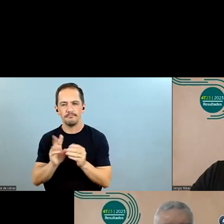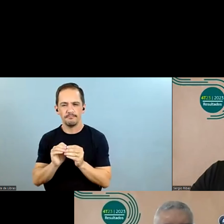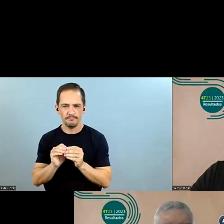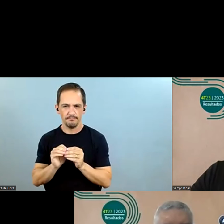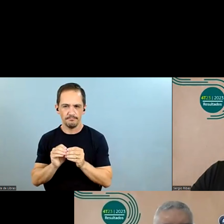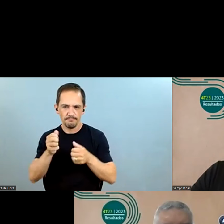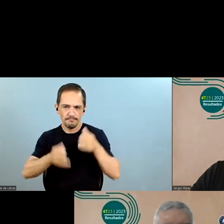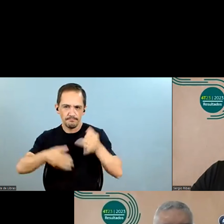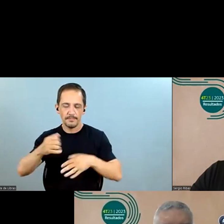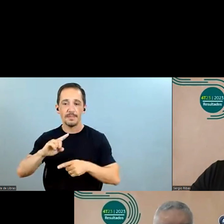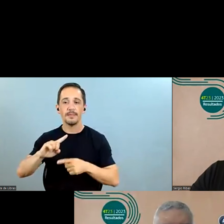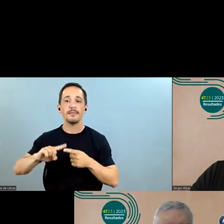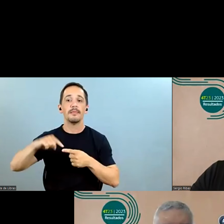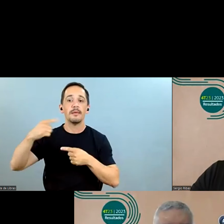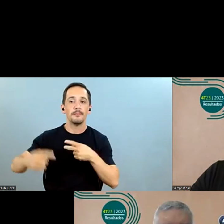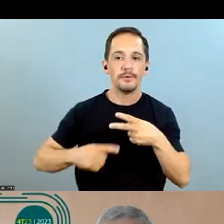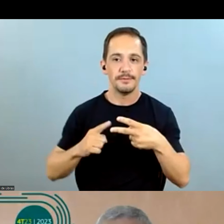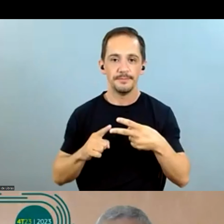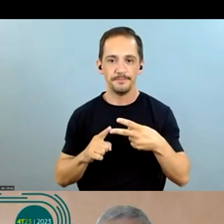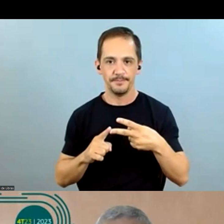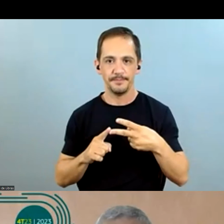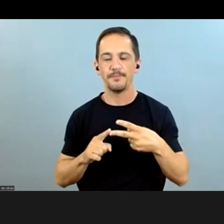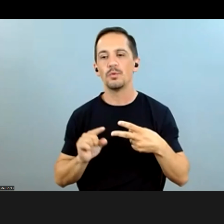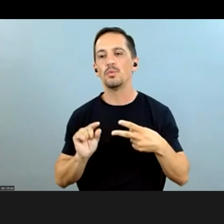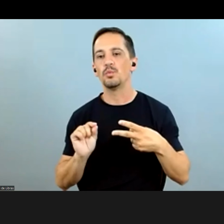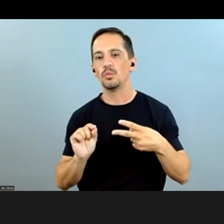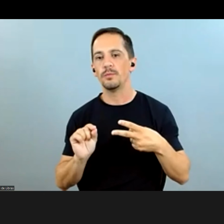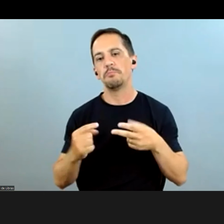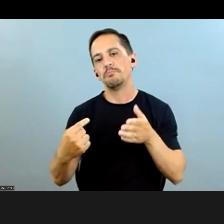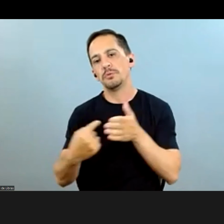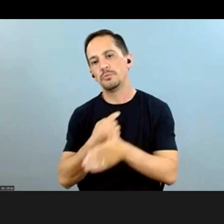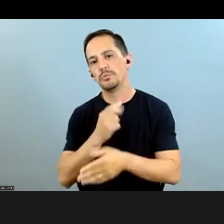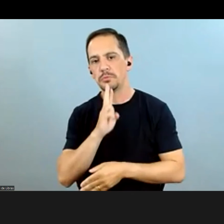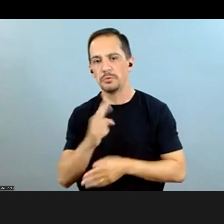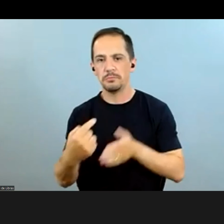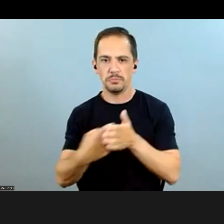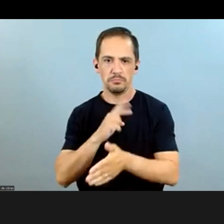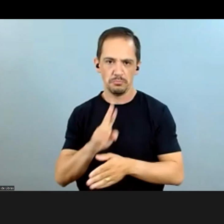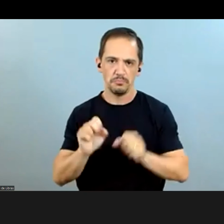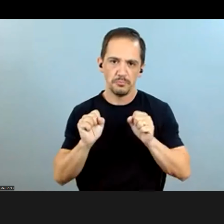na sequência Nós abrimos aí para perguntas e